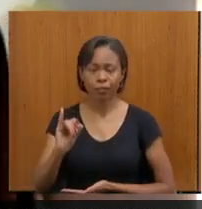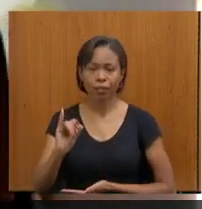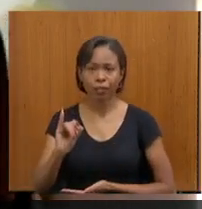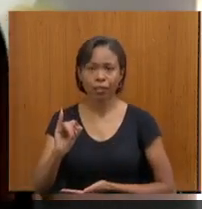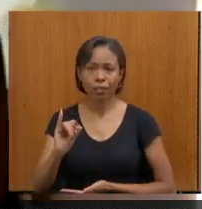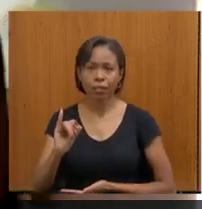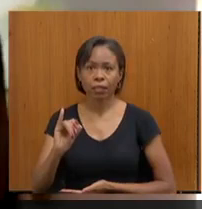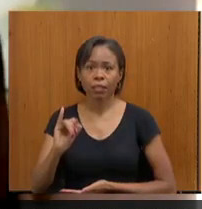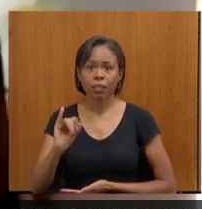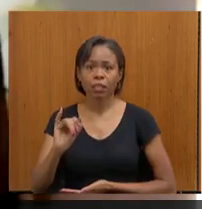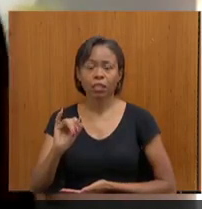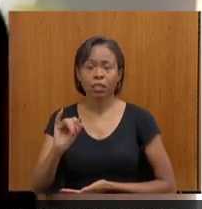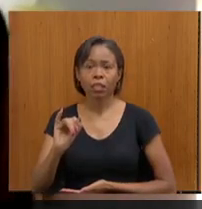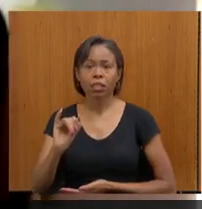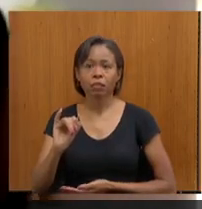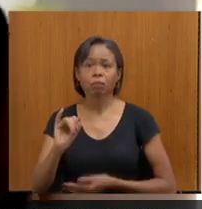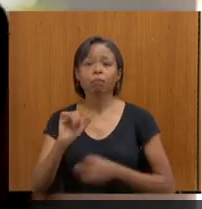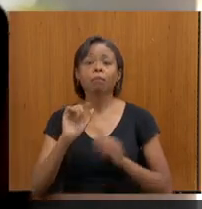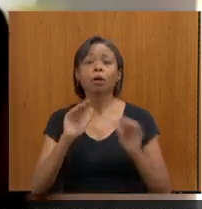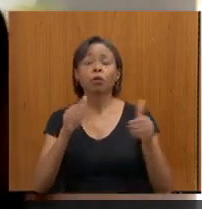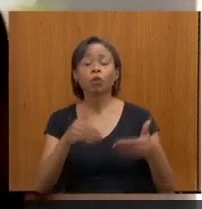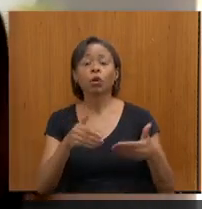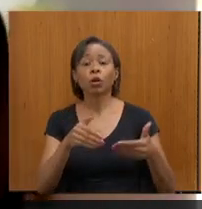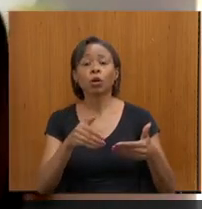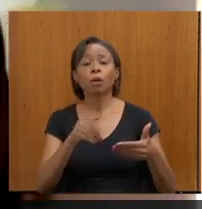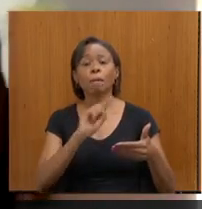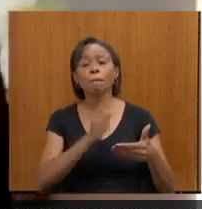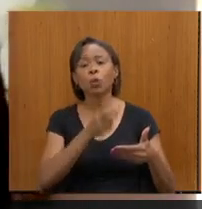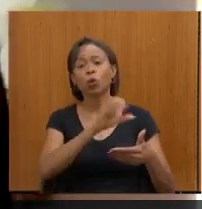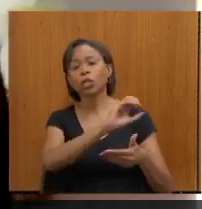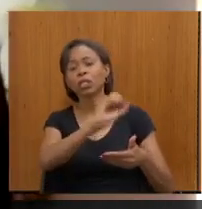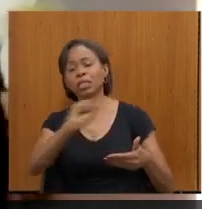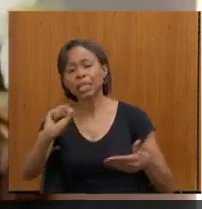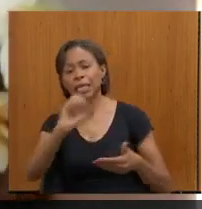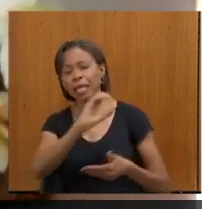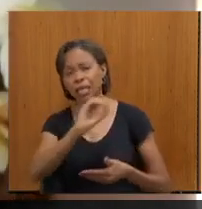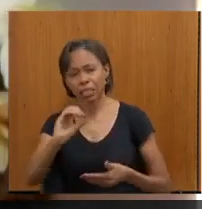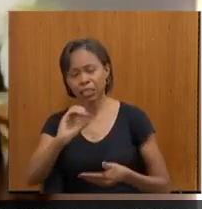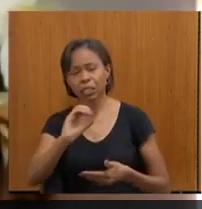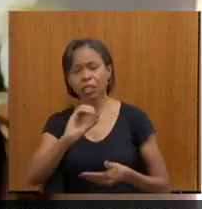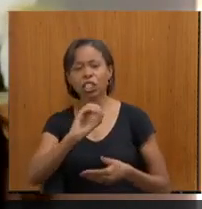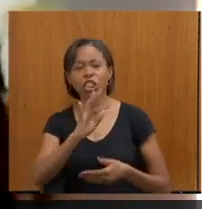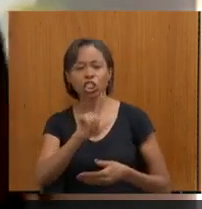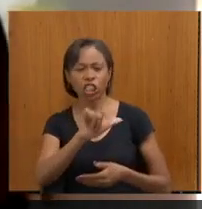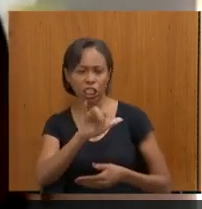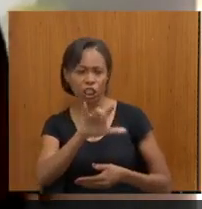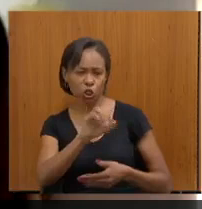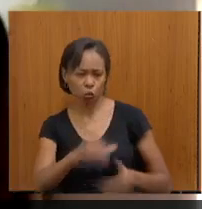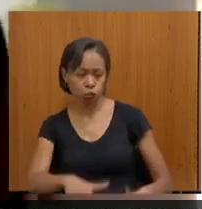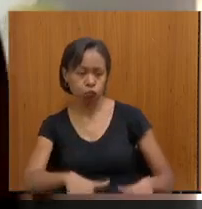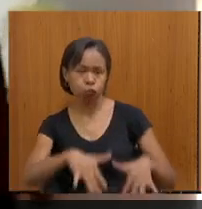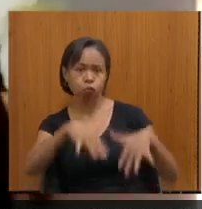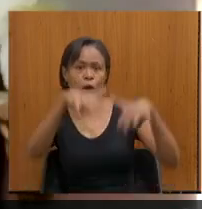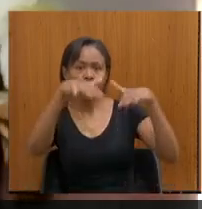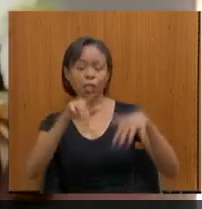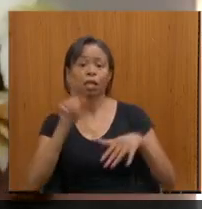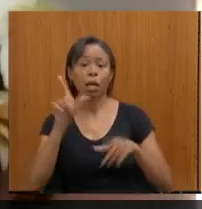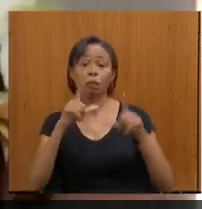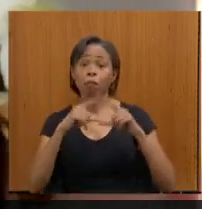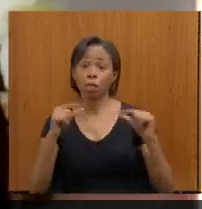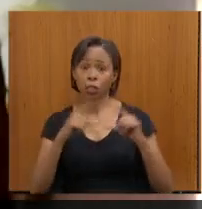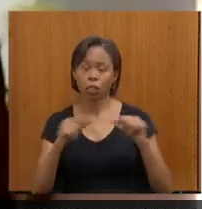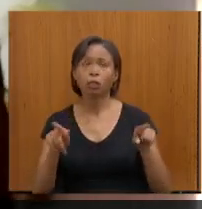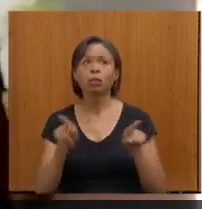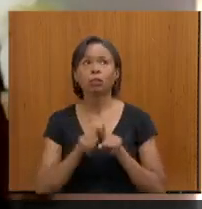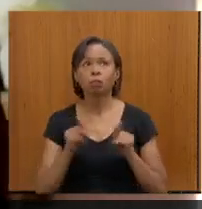reais para os 1.800 toneladas de lixo em Brasília também levamos uma empresa chinesa para ter uma